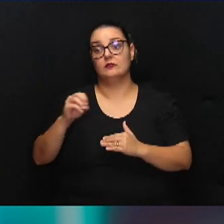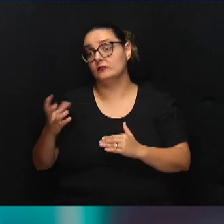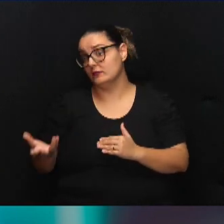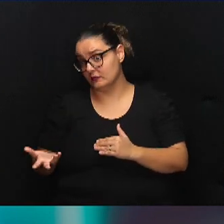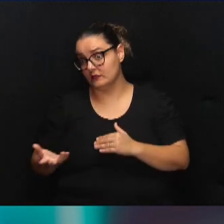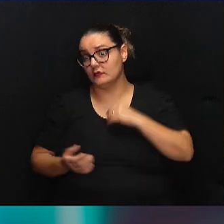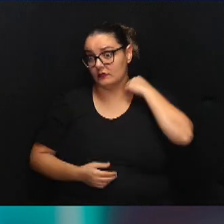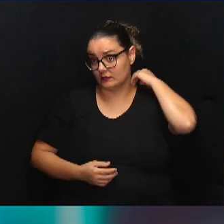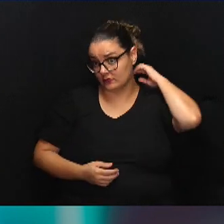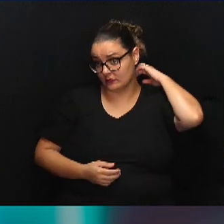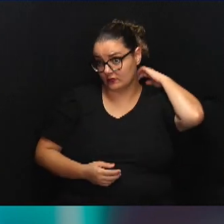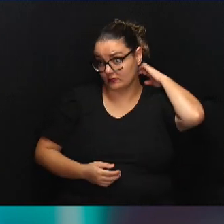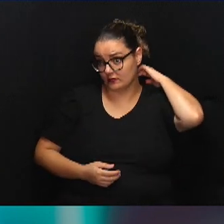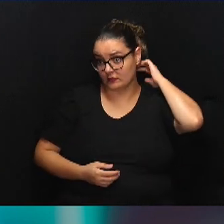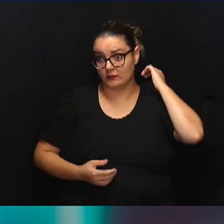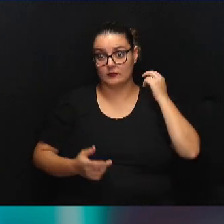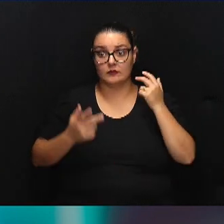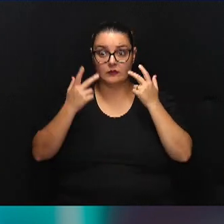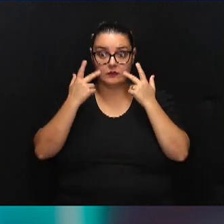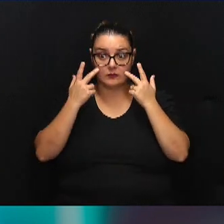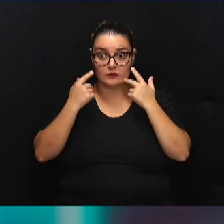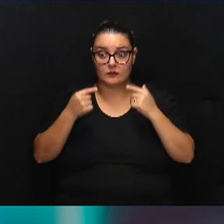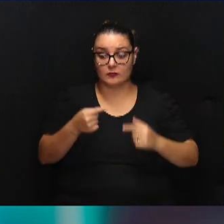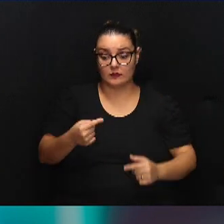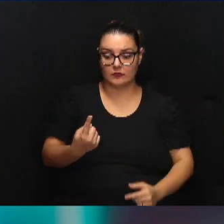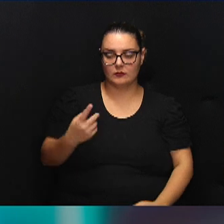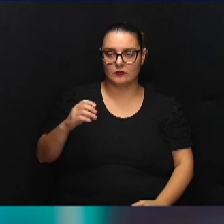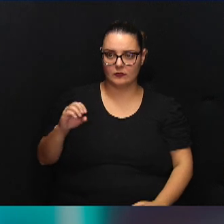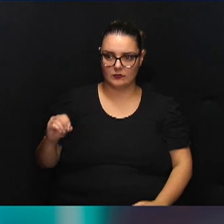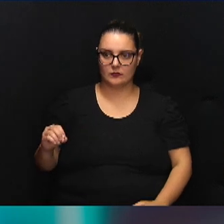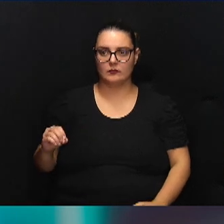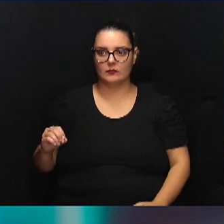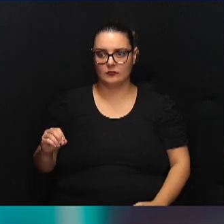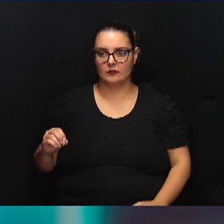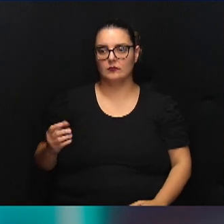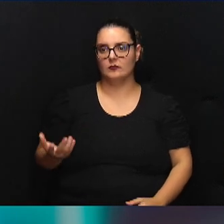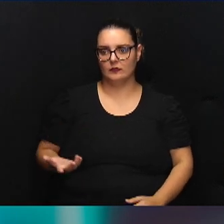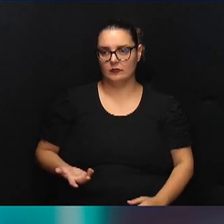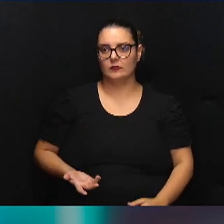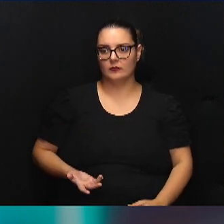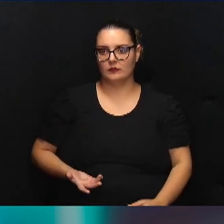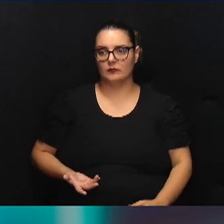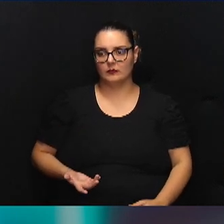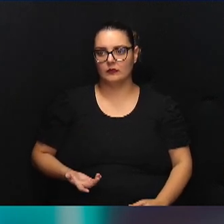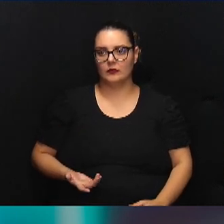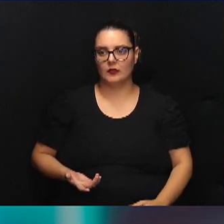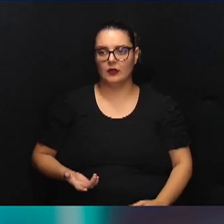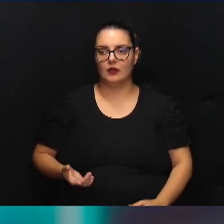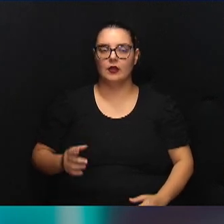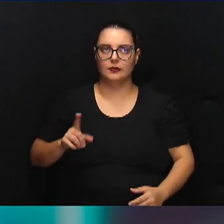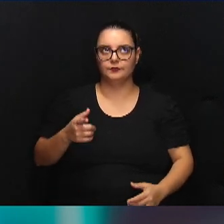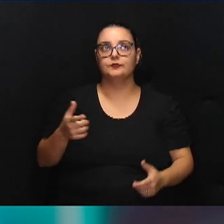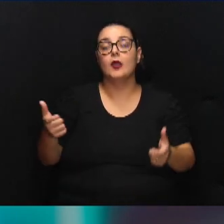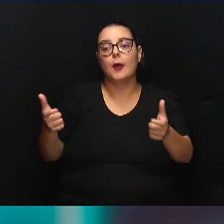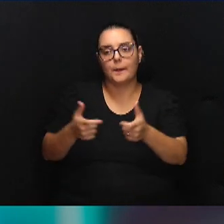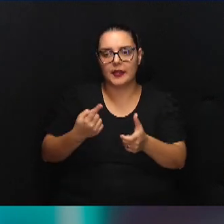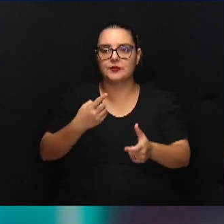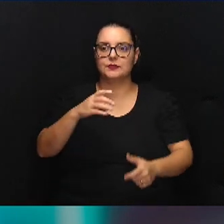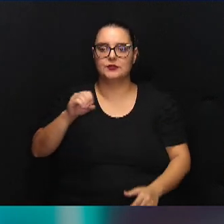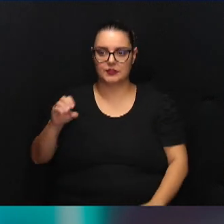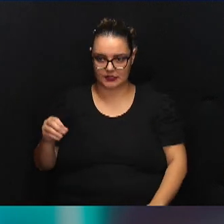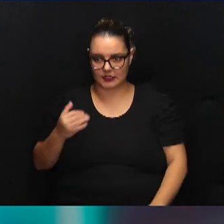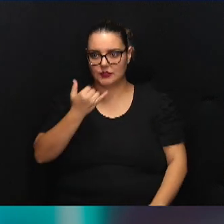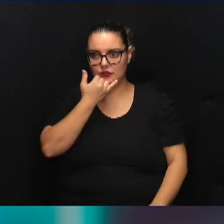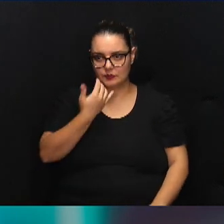Sendo que o normal seria menos que 100, né? Não vai nem precisar fazer alguns testes que é o que você toma um líquido com açúcar no laboratório